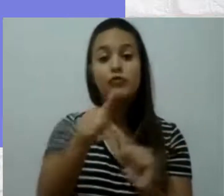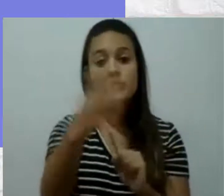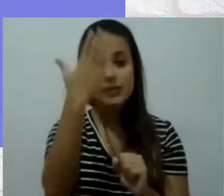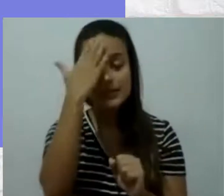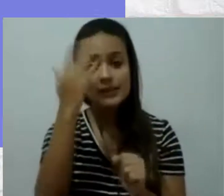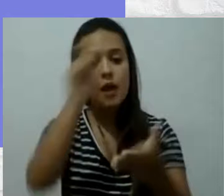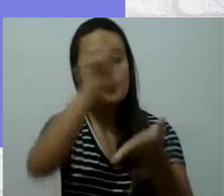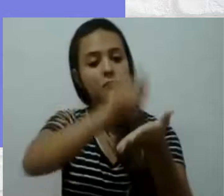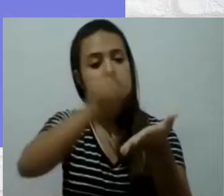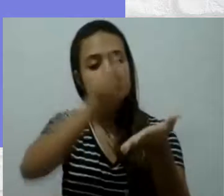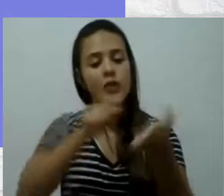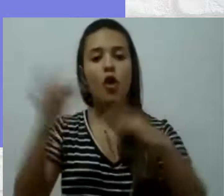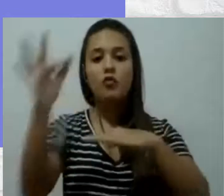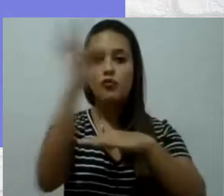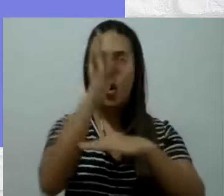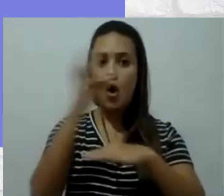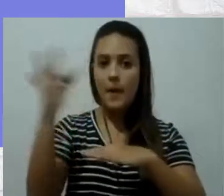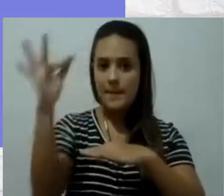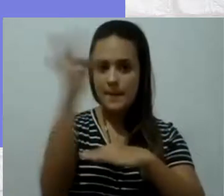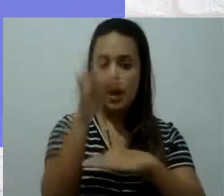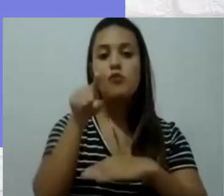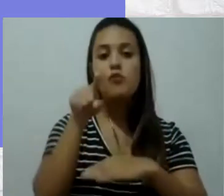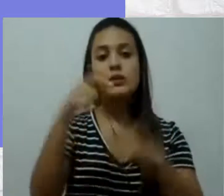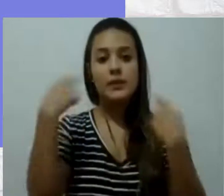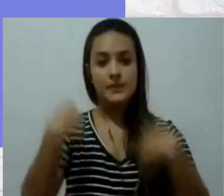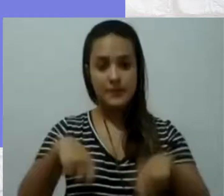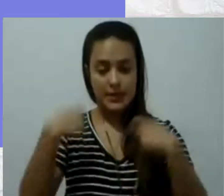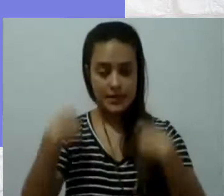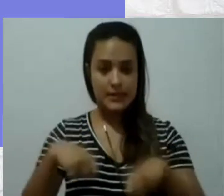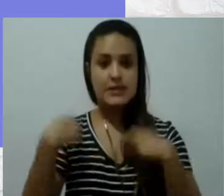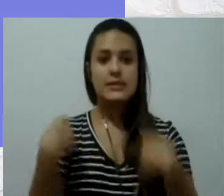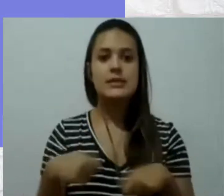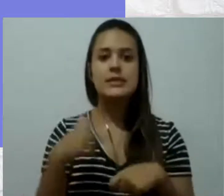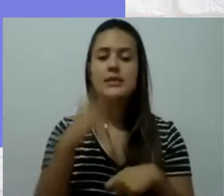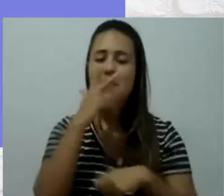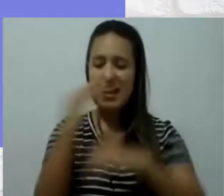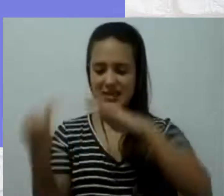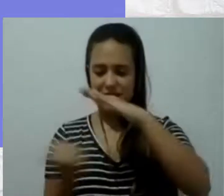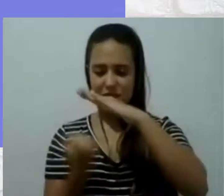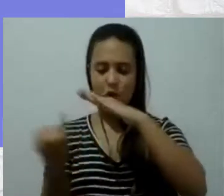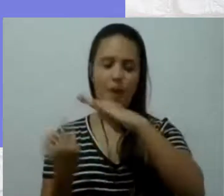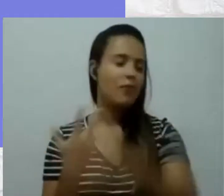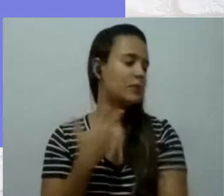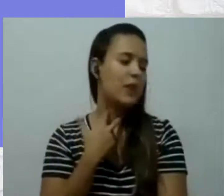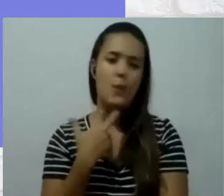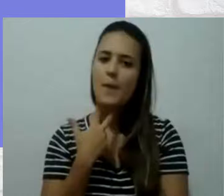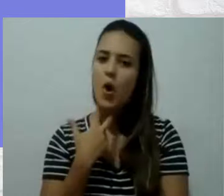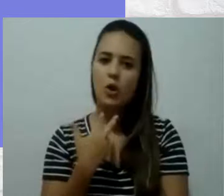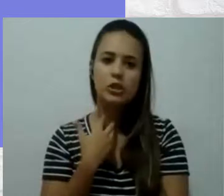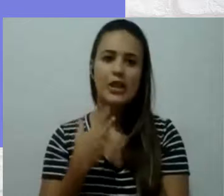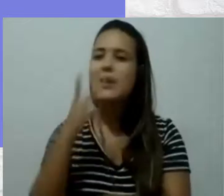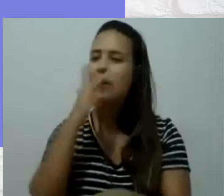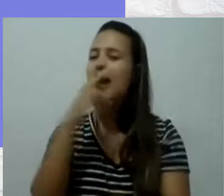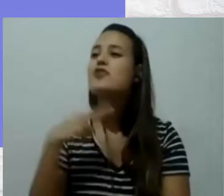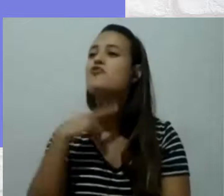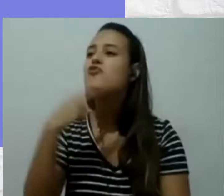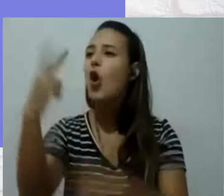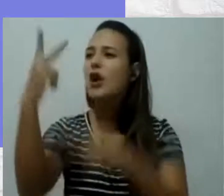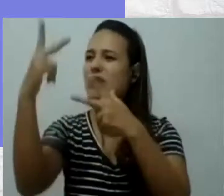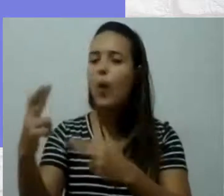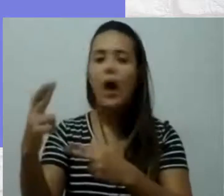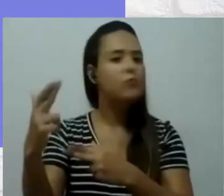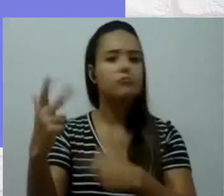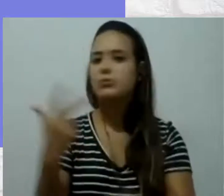sabe escrever na forma culta da língua, ou seja, você tem que fugir tanto da informalidade quanto da oralidade, ou